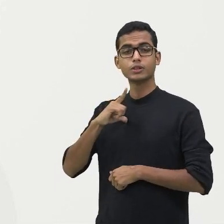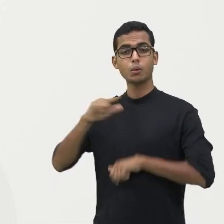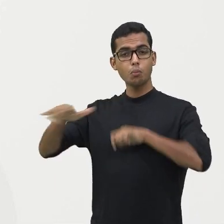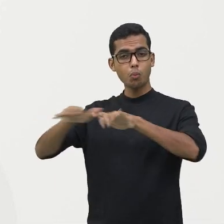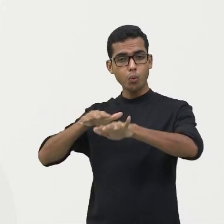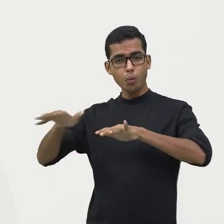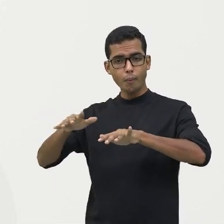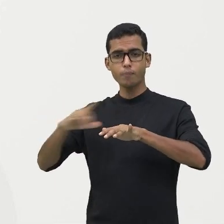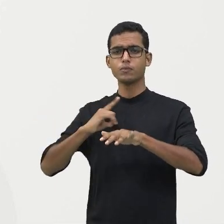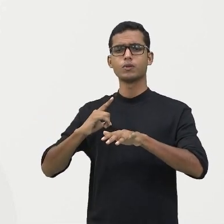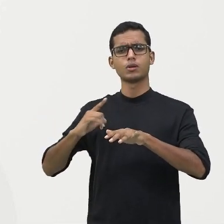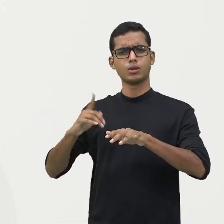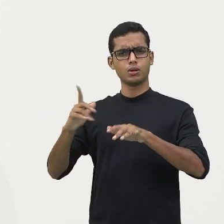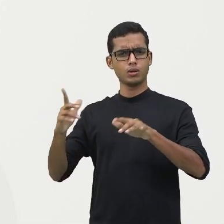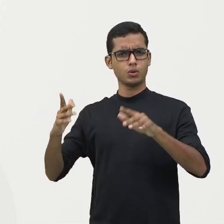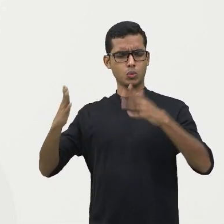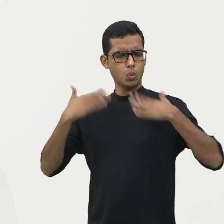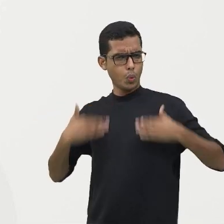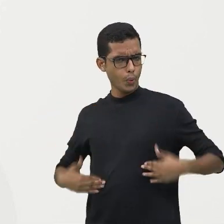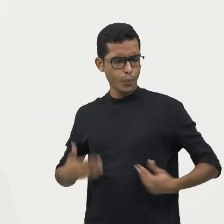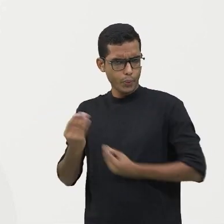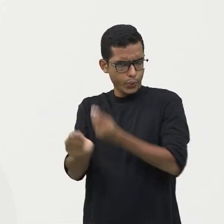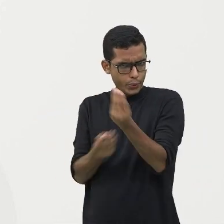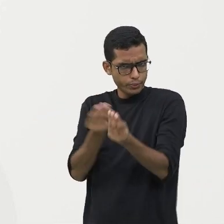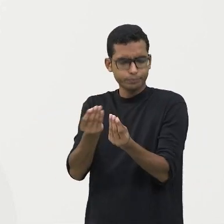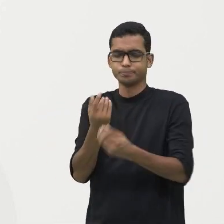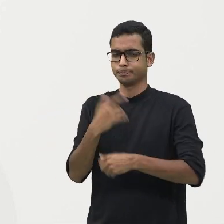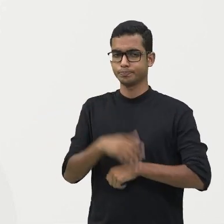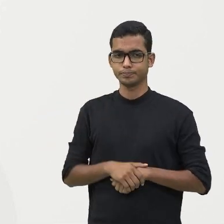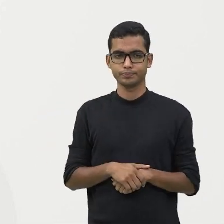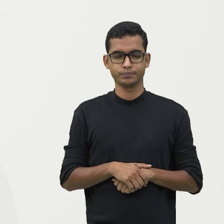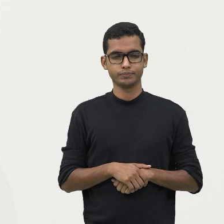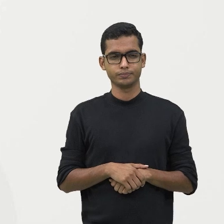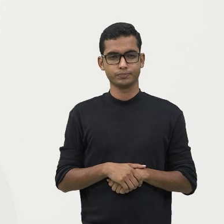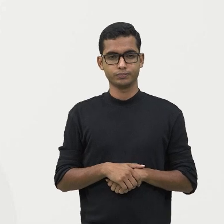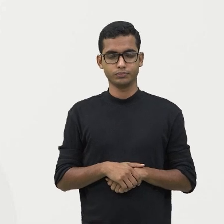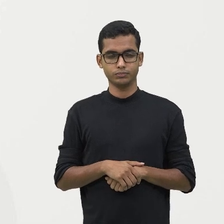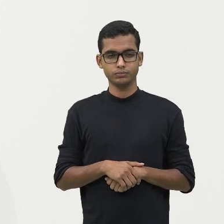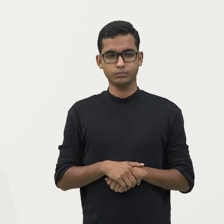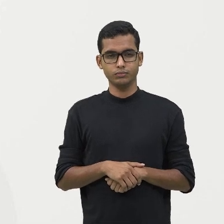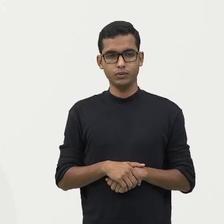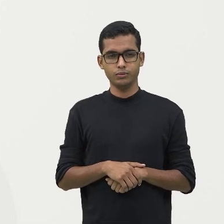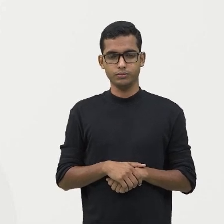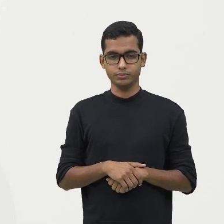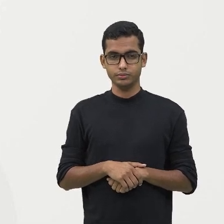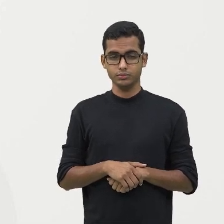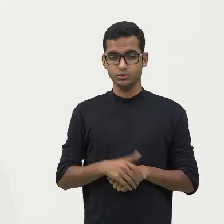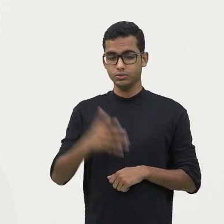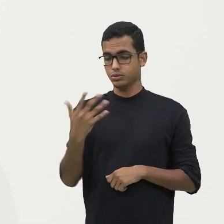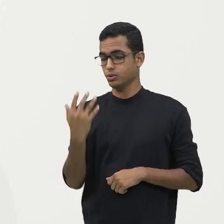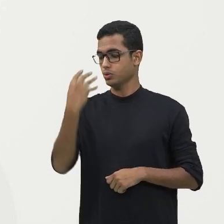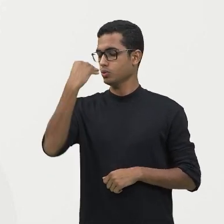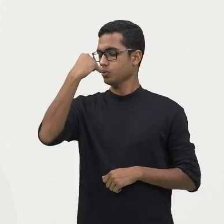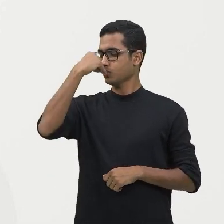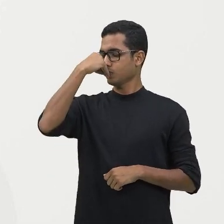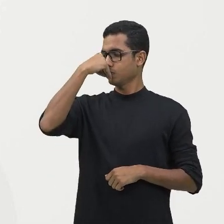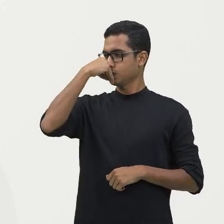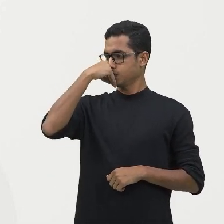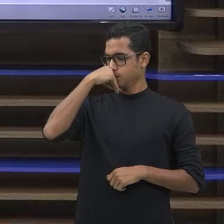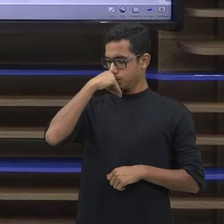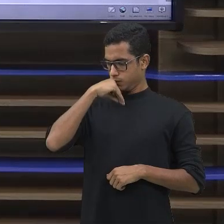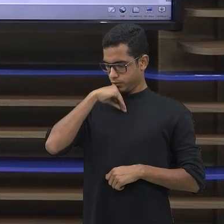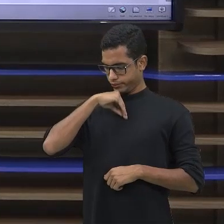for movimento é chamado de digestão mecânica. Lembra, a digestão, o